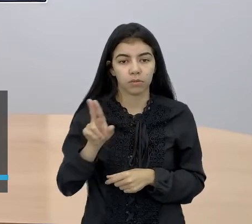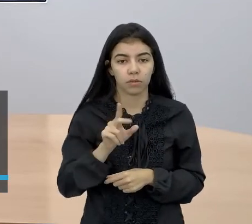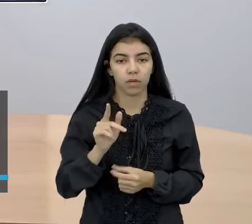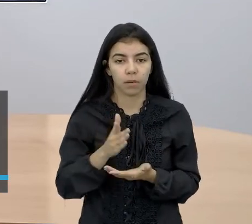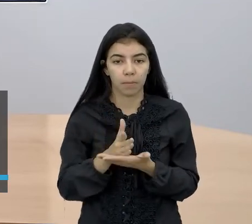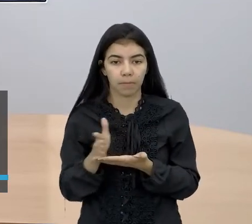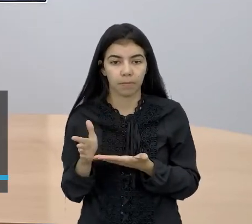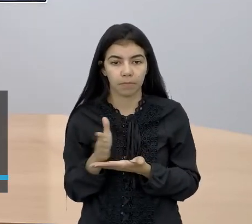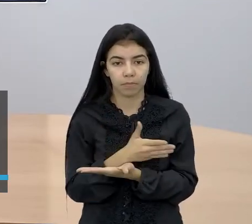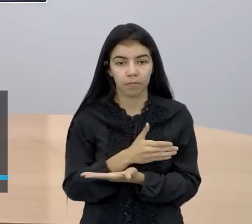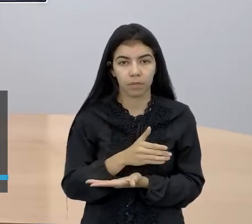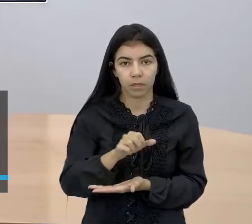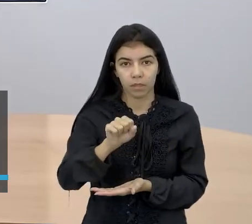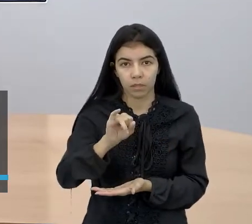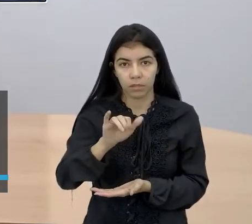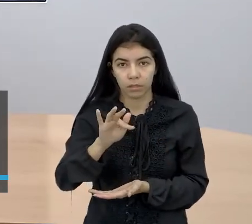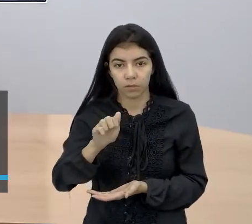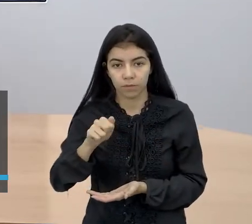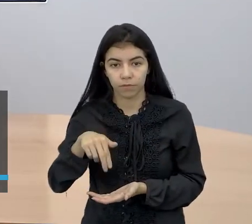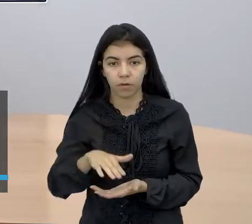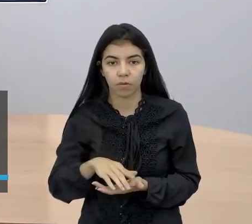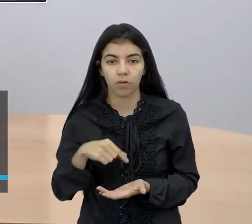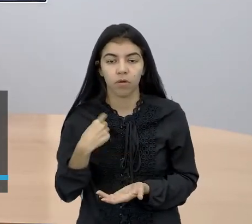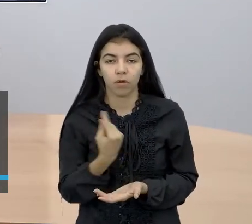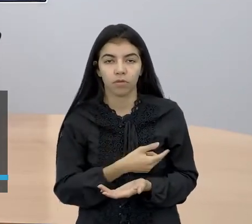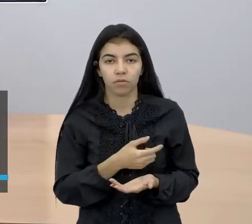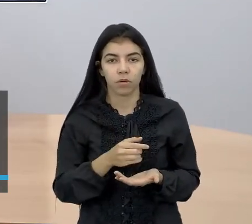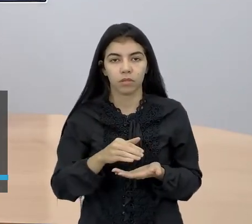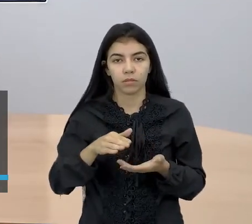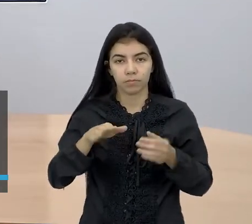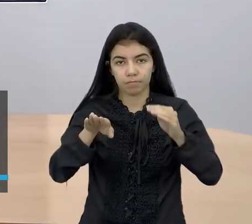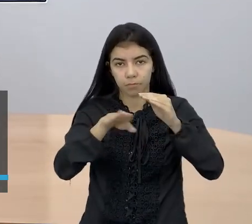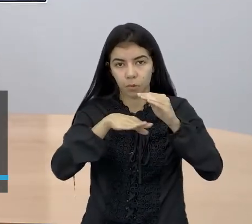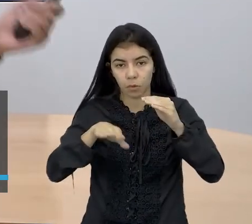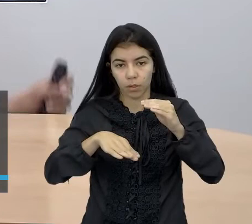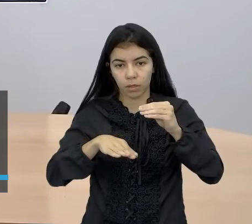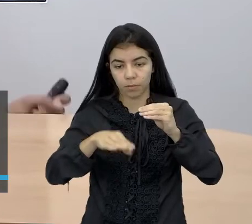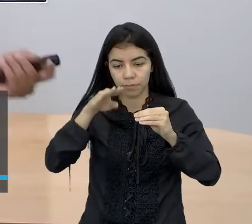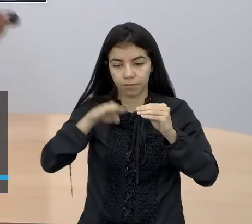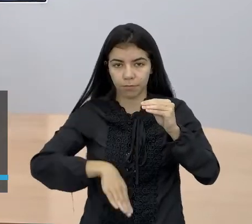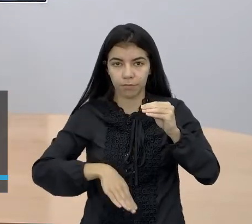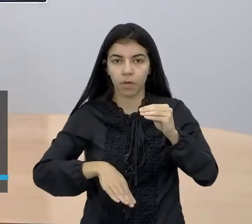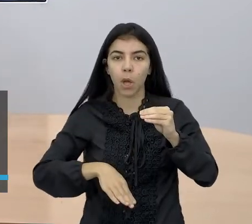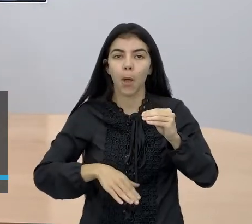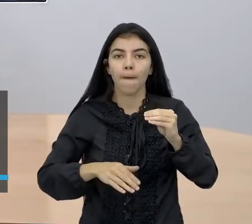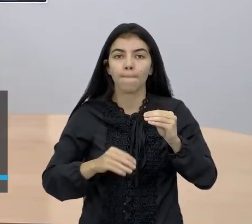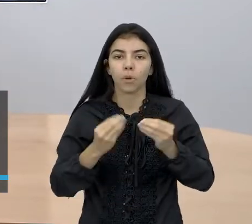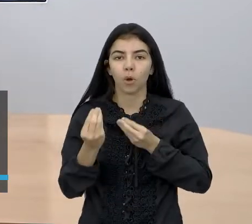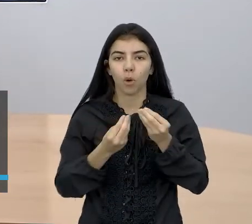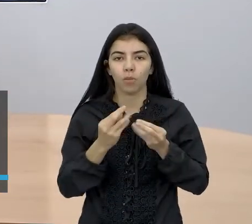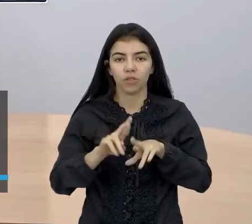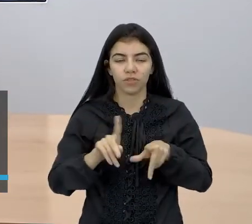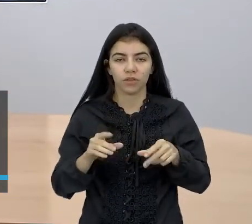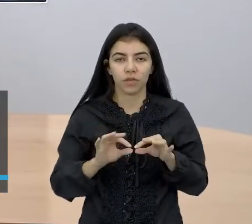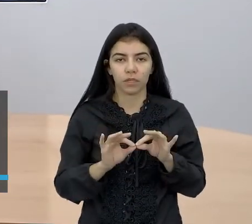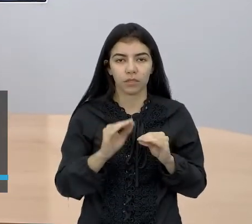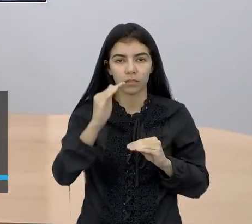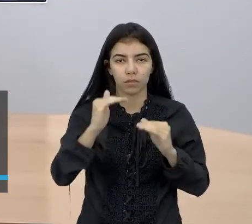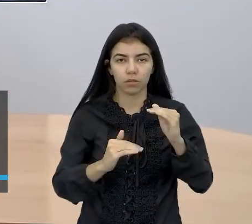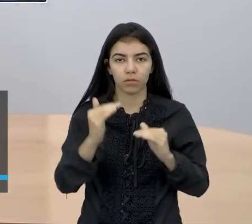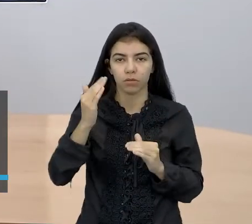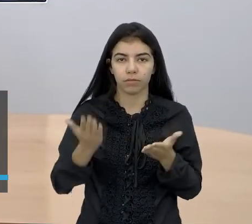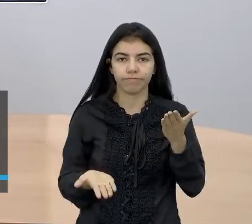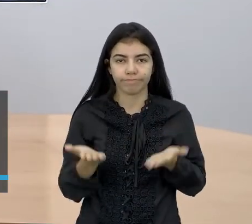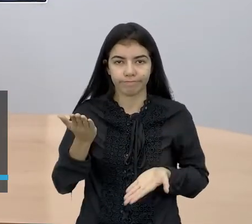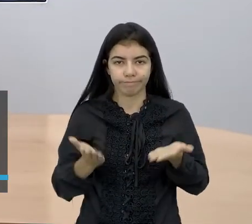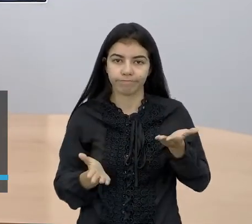usa um sifão, pega uma mangueira lá e tira ou a parte de cima ou a parte de baixo, por diferença de altura, né? Então, a gravidade